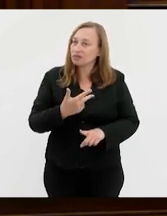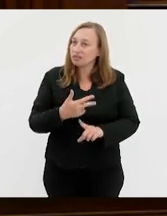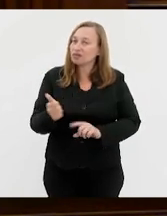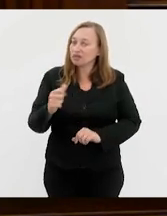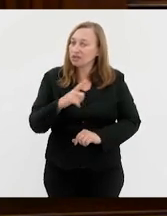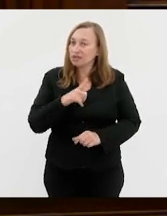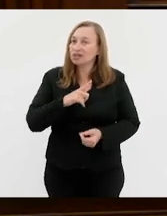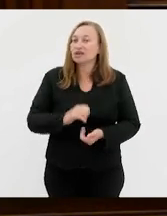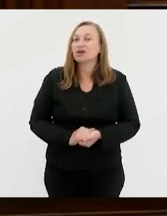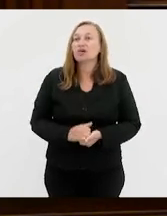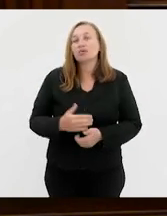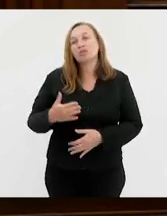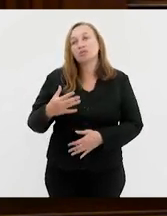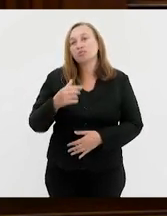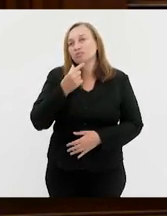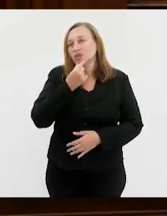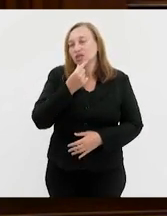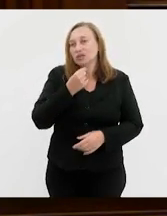E o meu garotão lá,